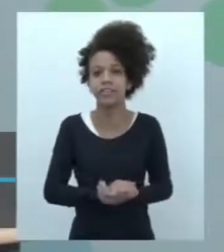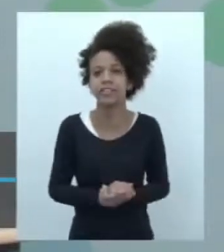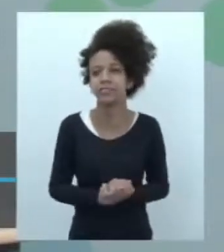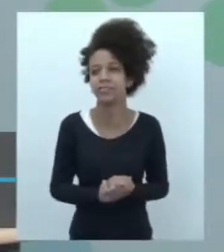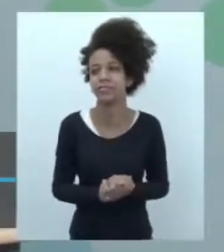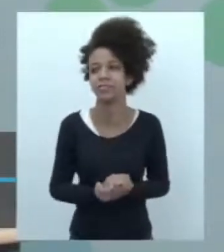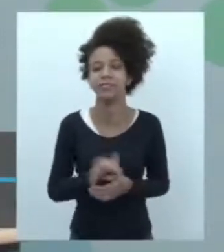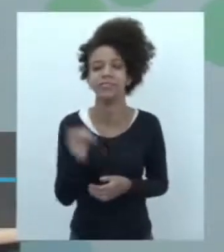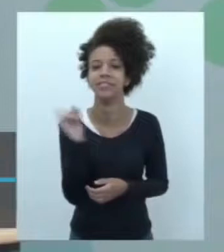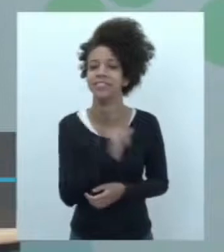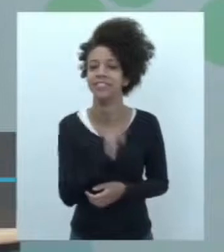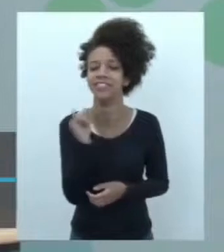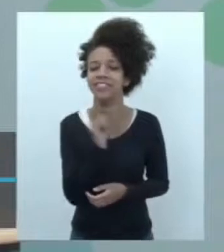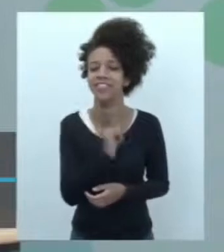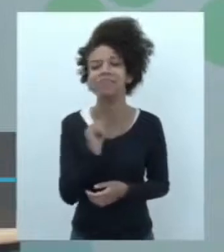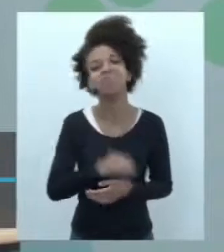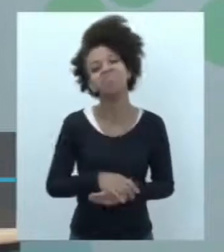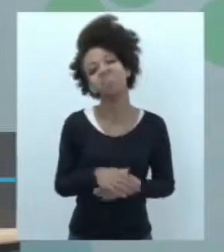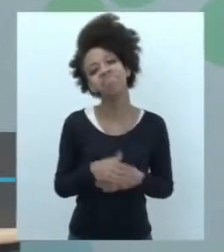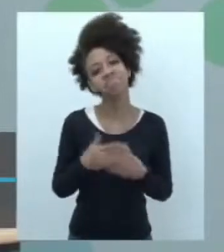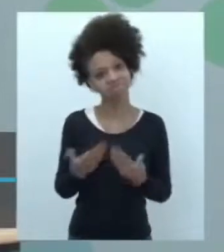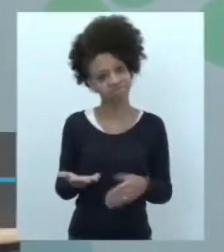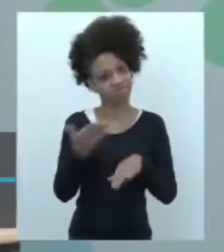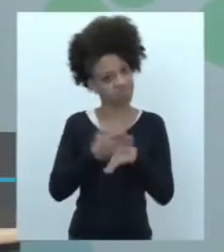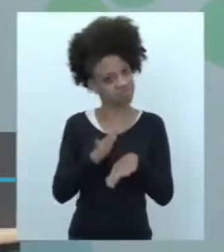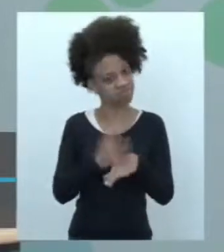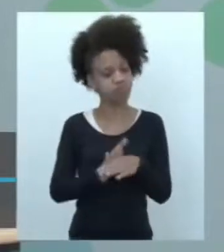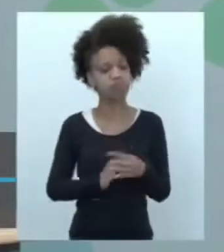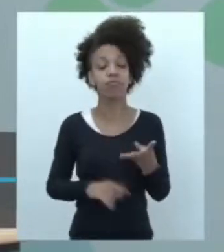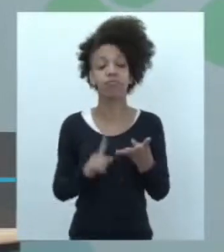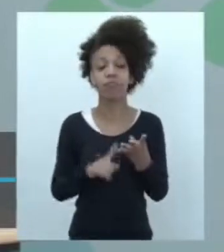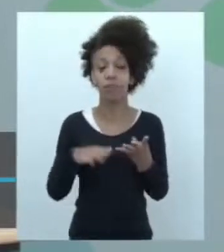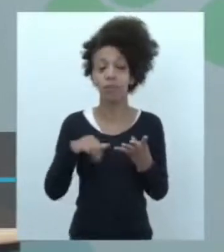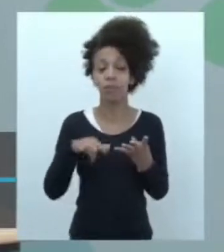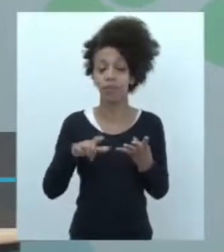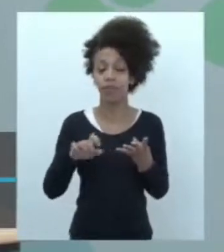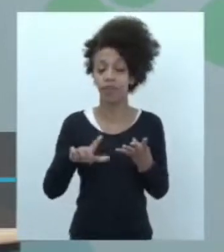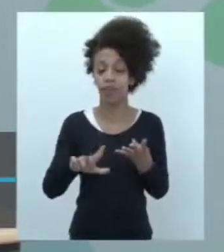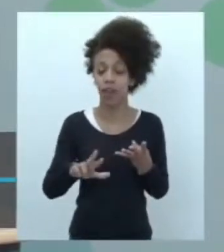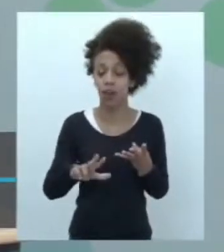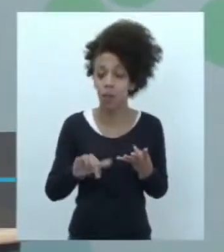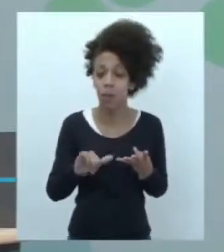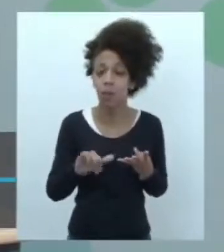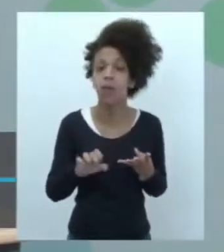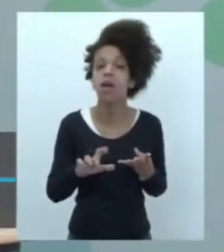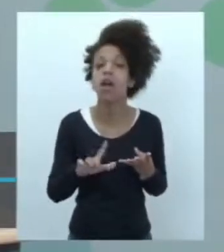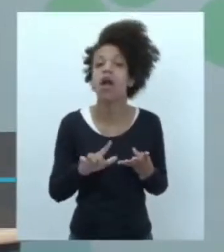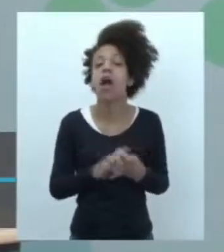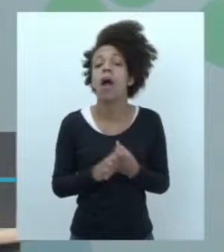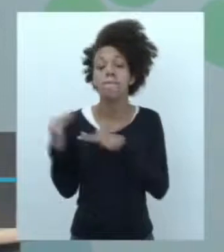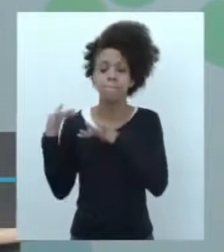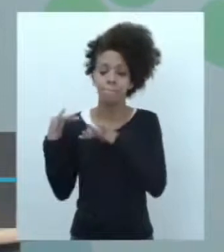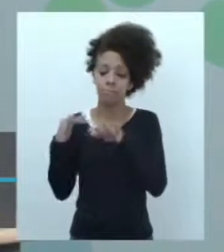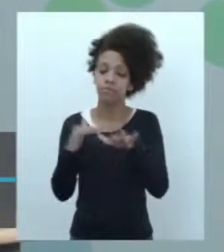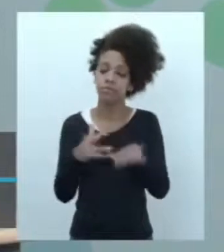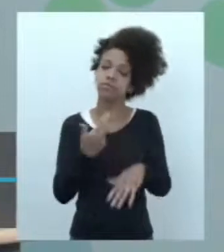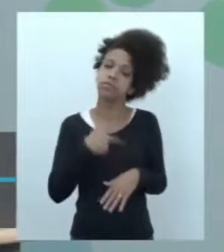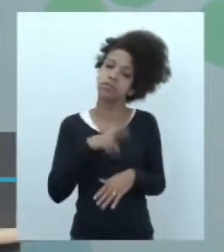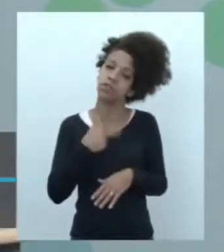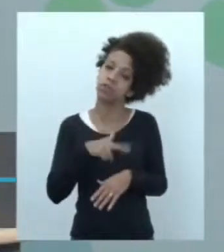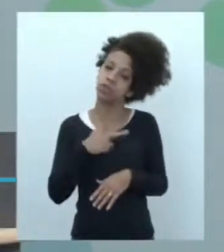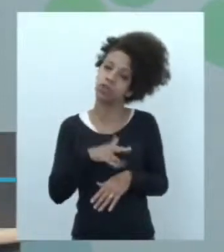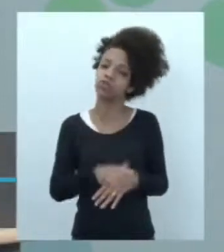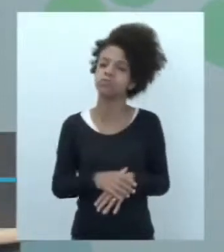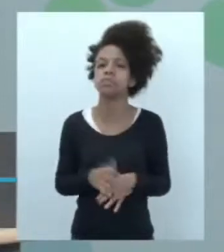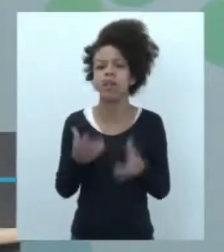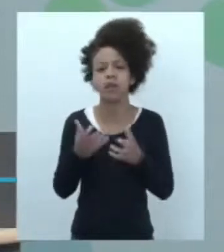eles têm um hábito da culinária italiana. E o Miguel colocou manifestações religiosas. Né? Gostaria de agradecer a